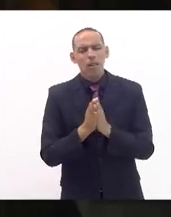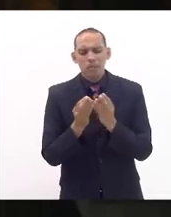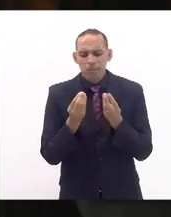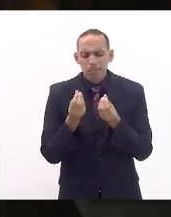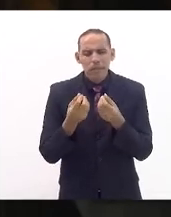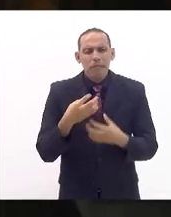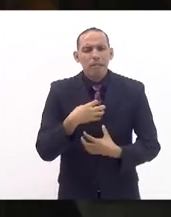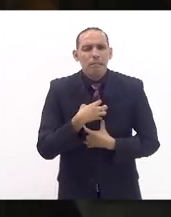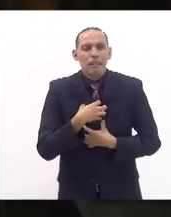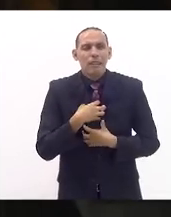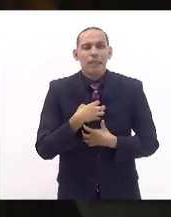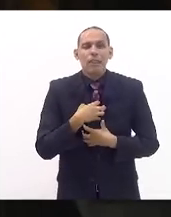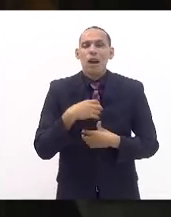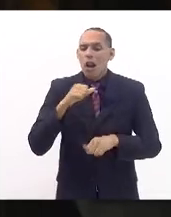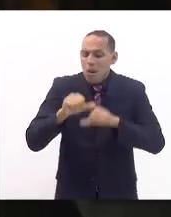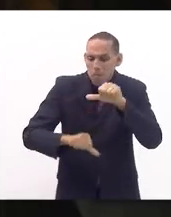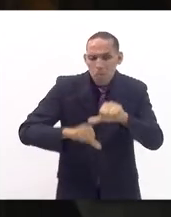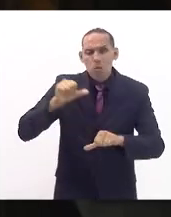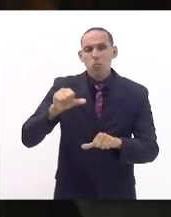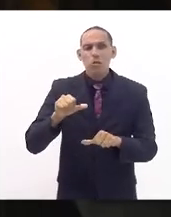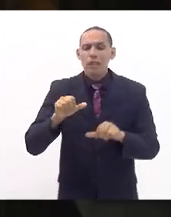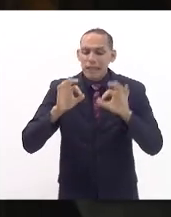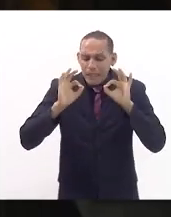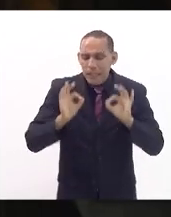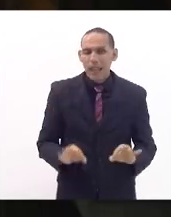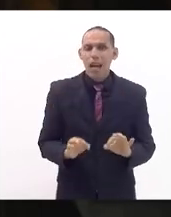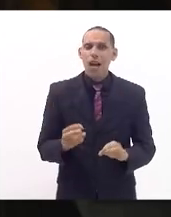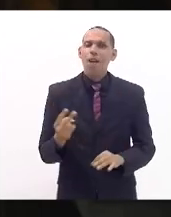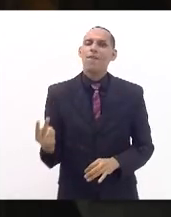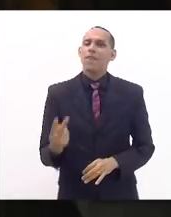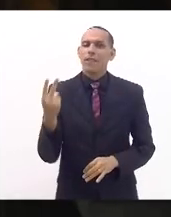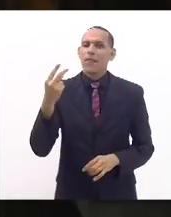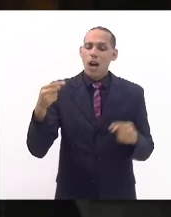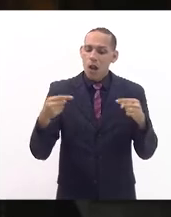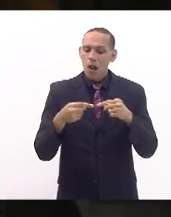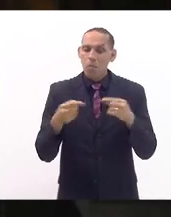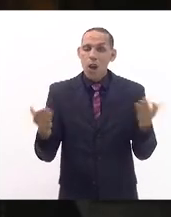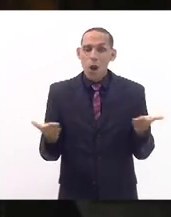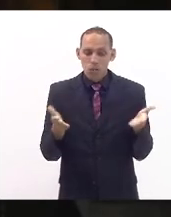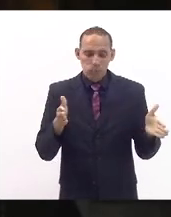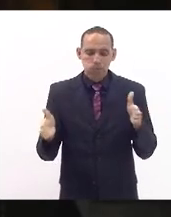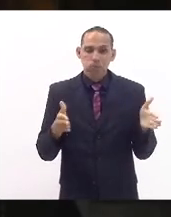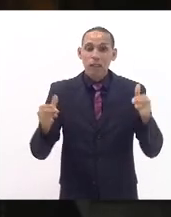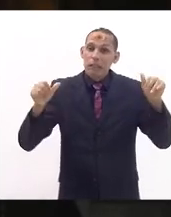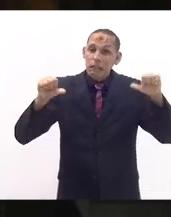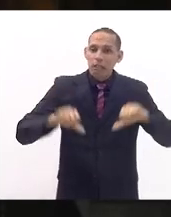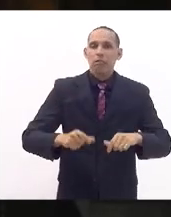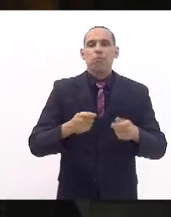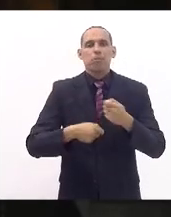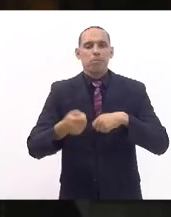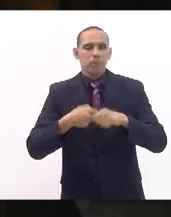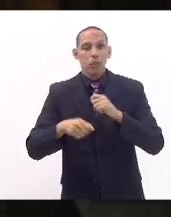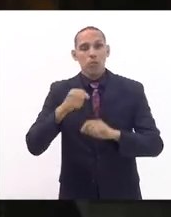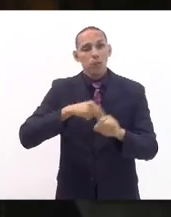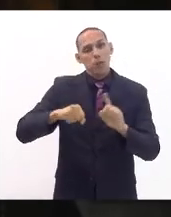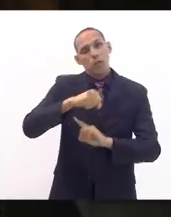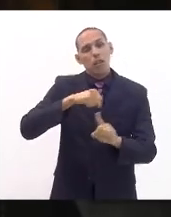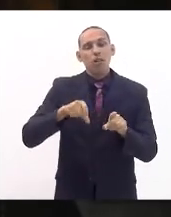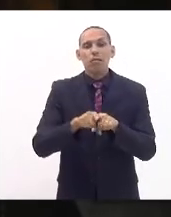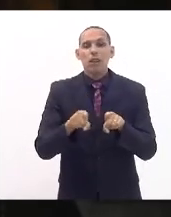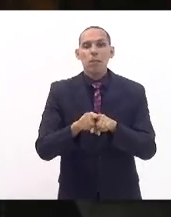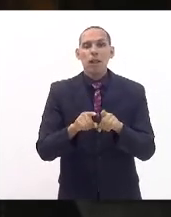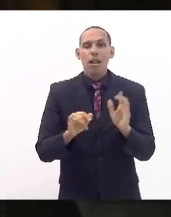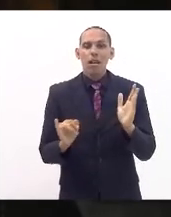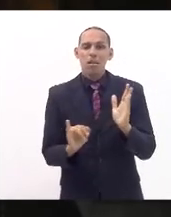e reajuste de uma forma adequada ao momento que estamos passando de crise econômica e social e de